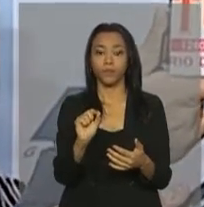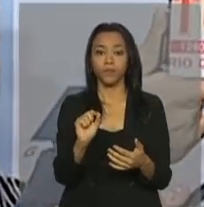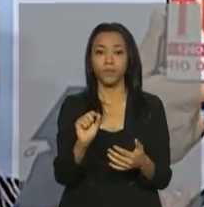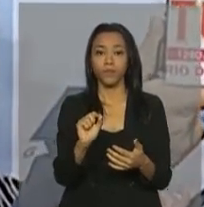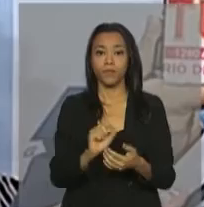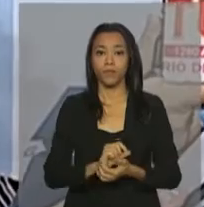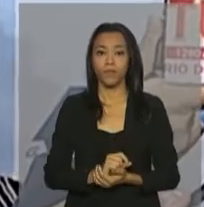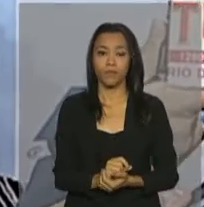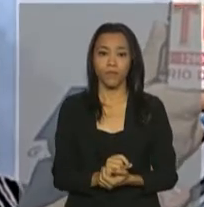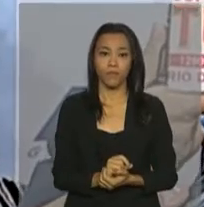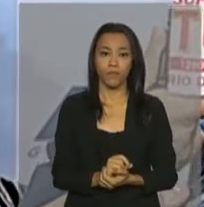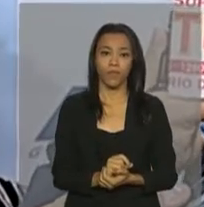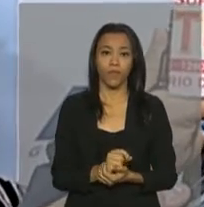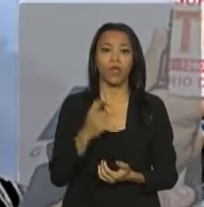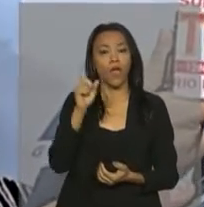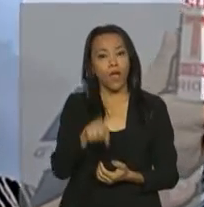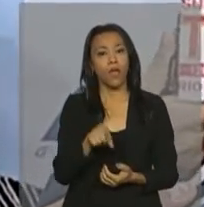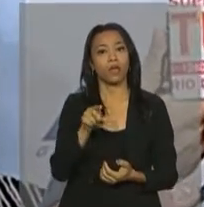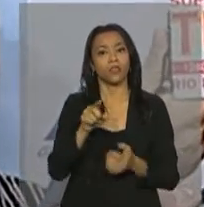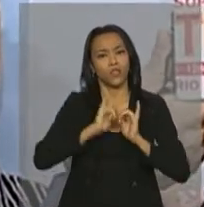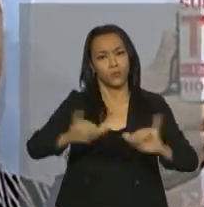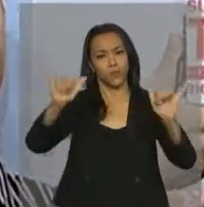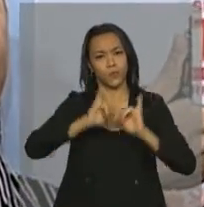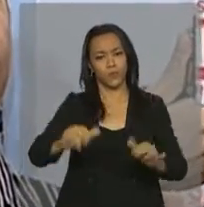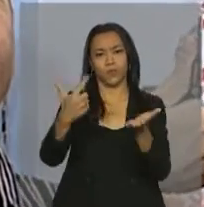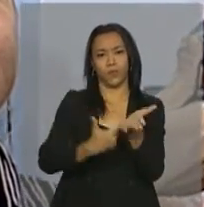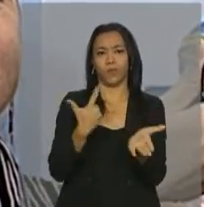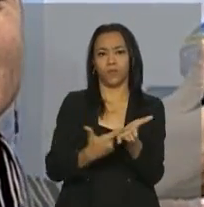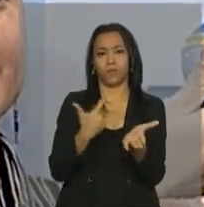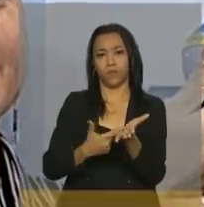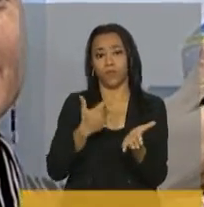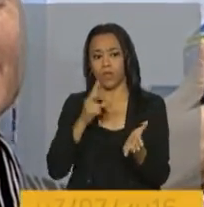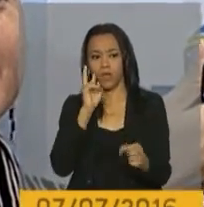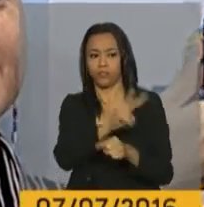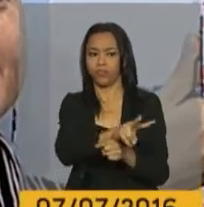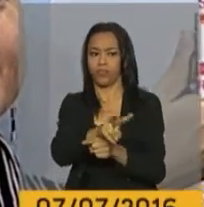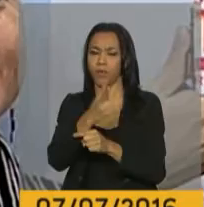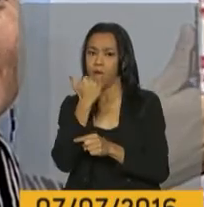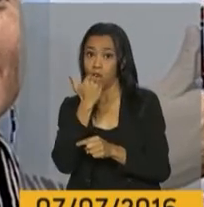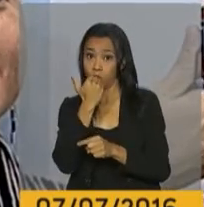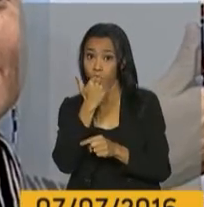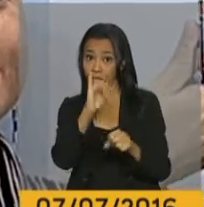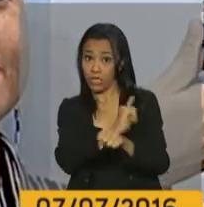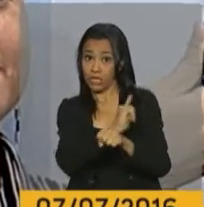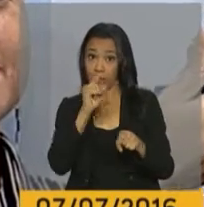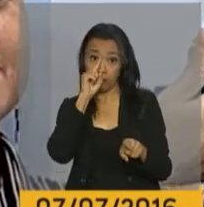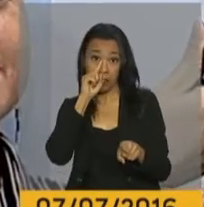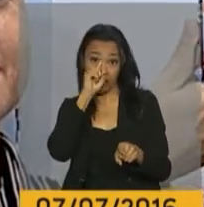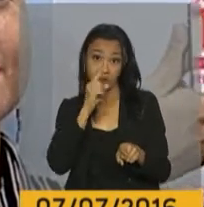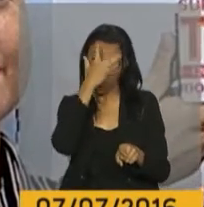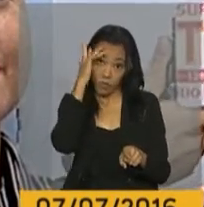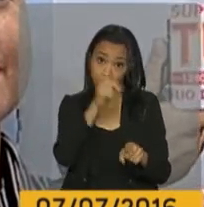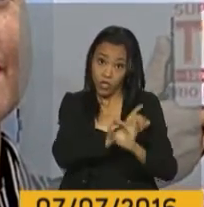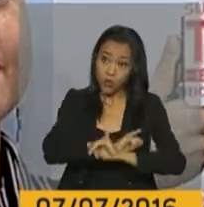de em monitorar publicidade de de alimentos que afetam as pessoas mas é uma ação